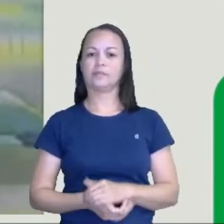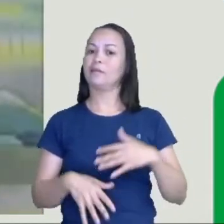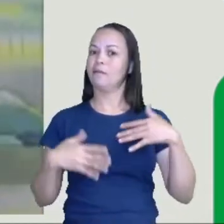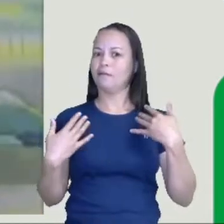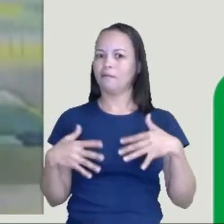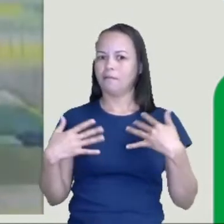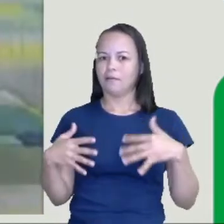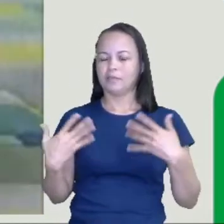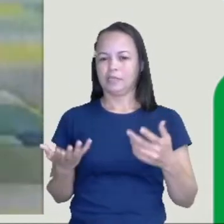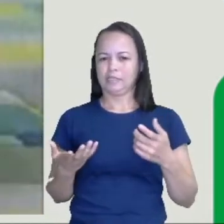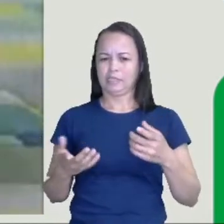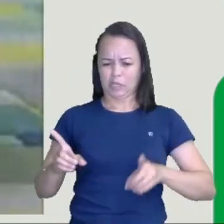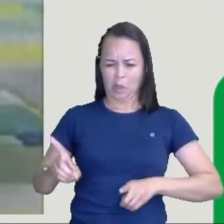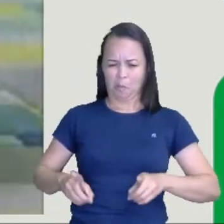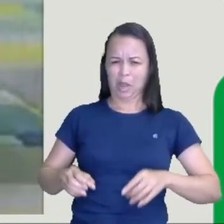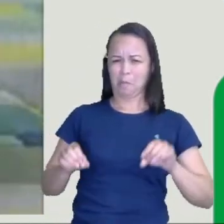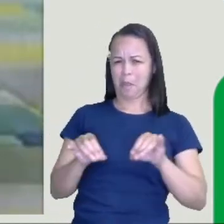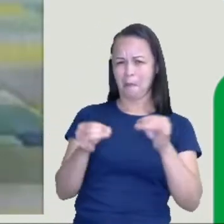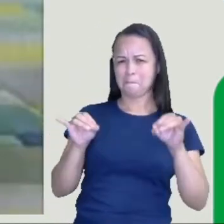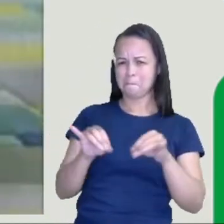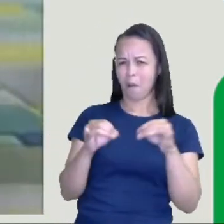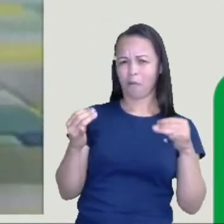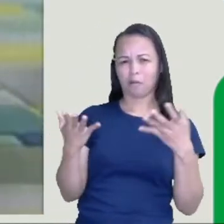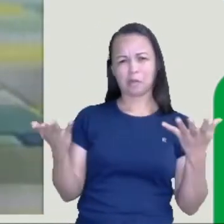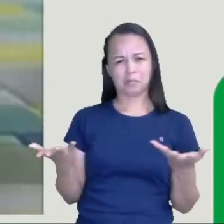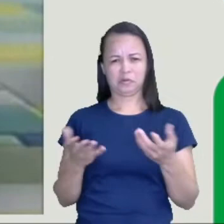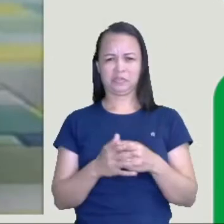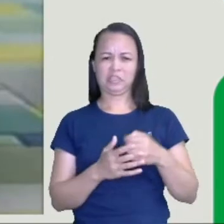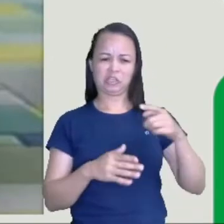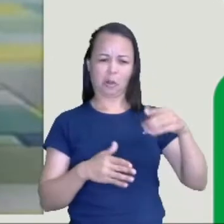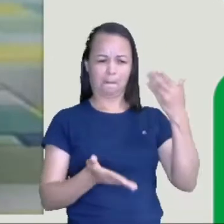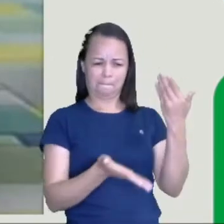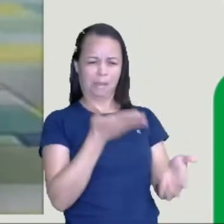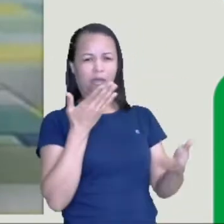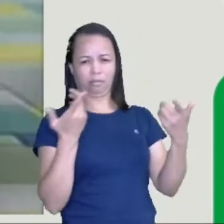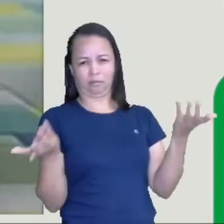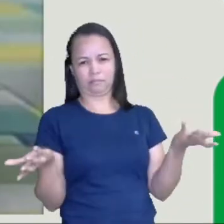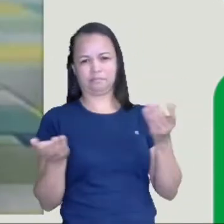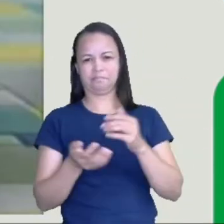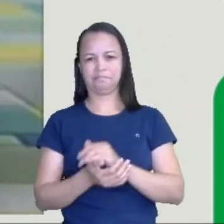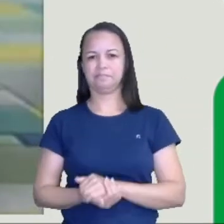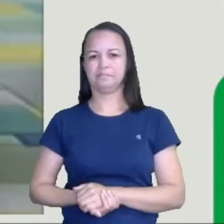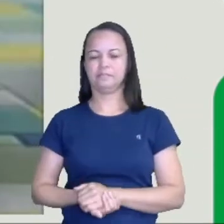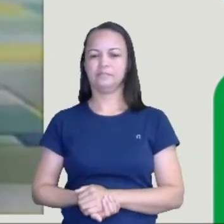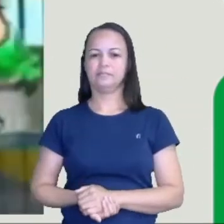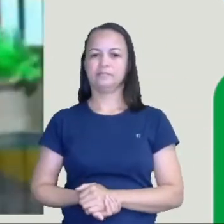Ei, vai esse primo é fogo mesmo. Já deu um jeito de se perder.